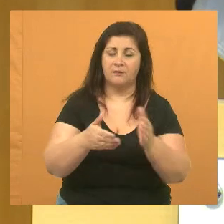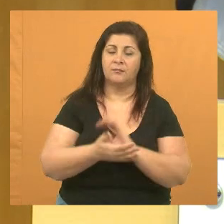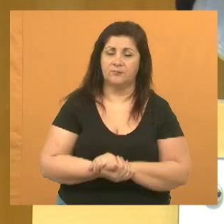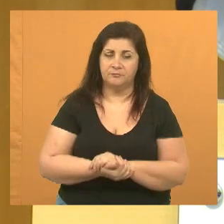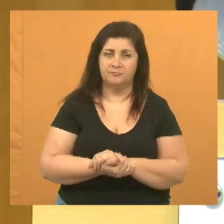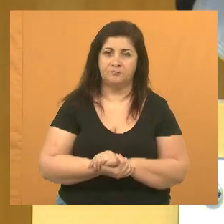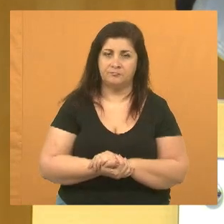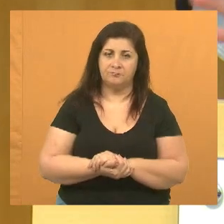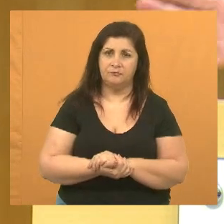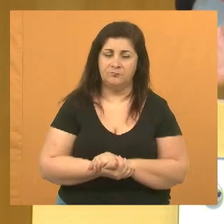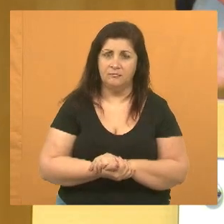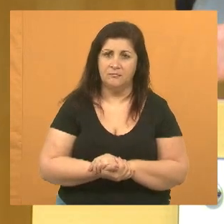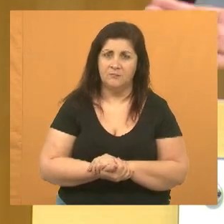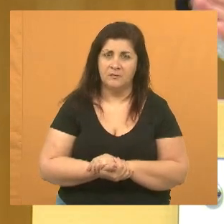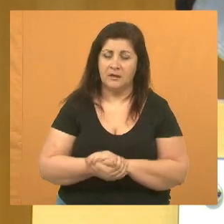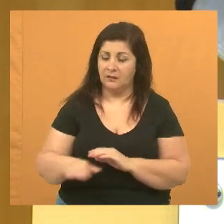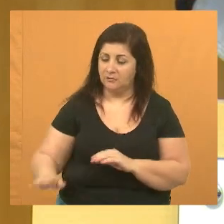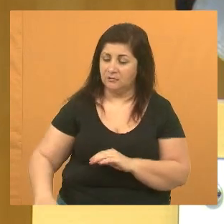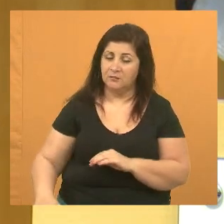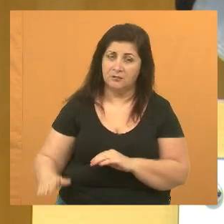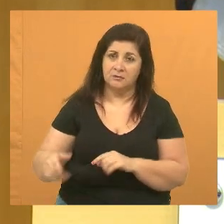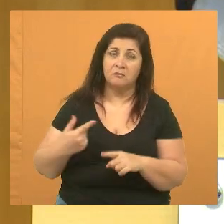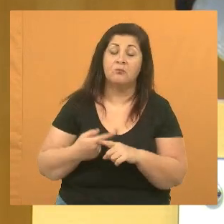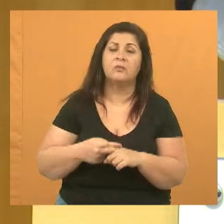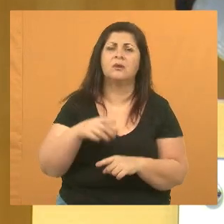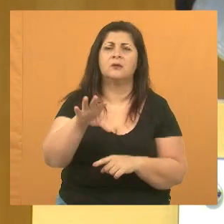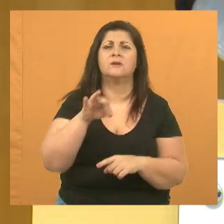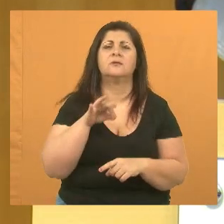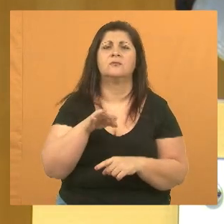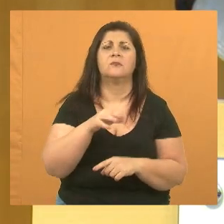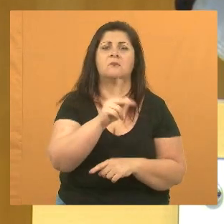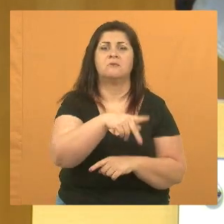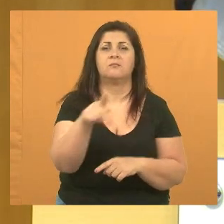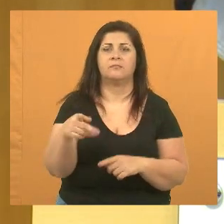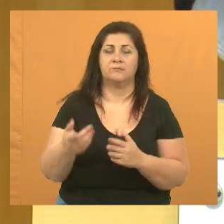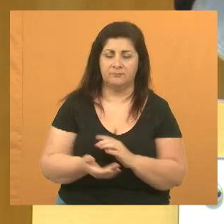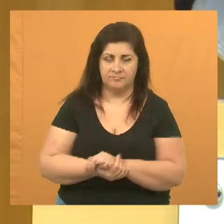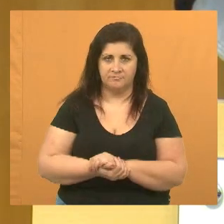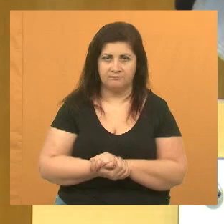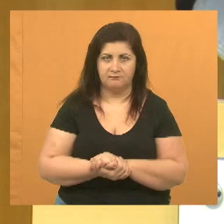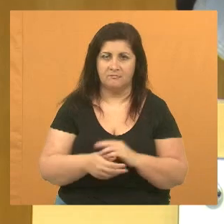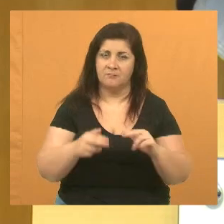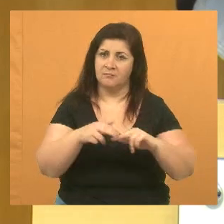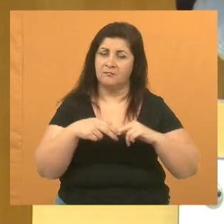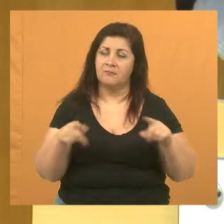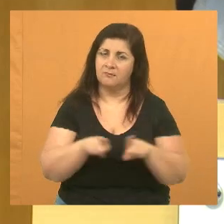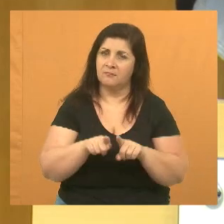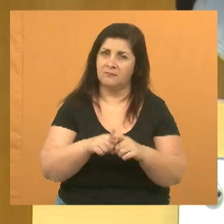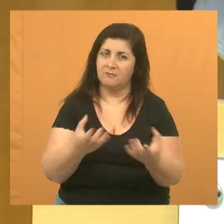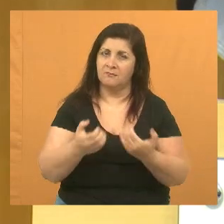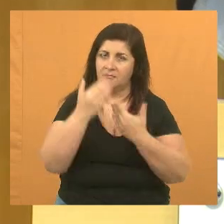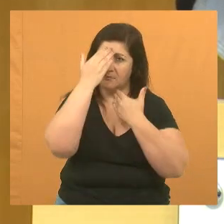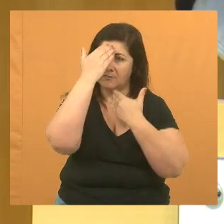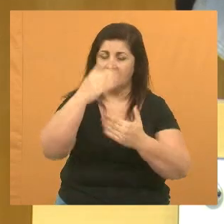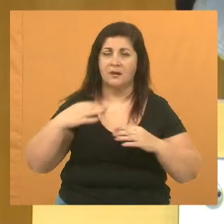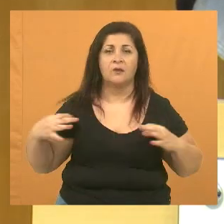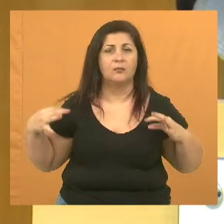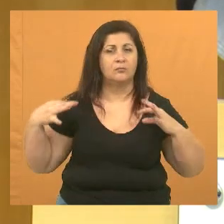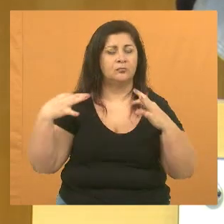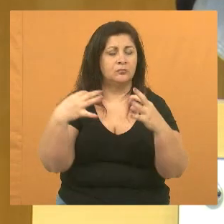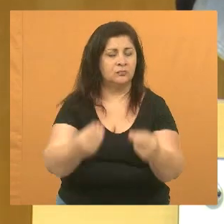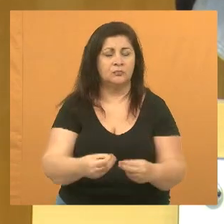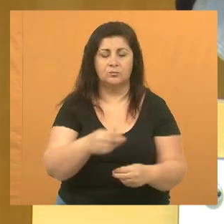né? Desde criança, porque eu escolhi essa profissão. Por isso, eu também quero agradecer todos os